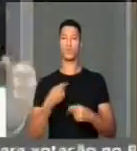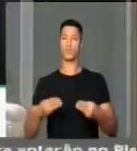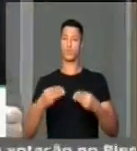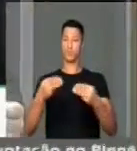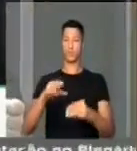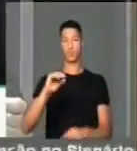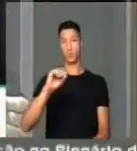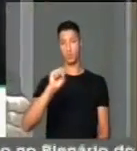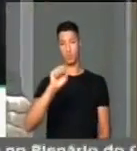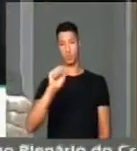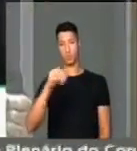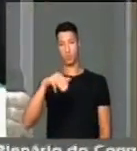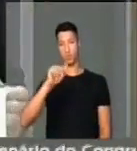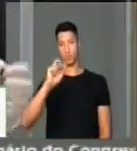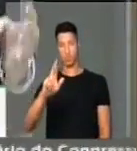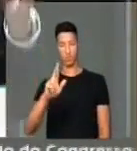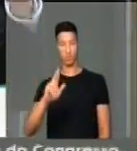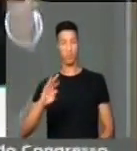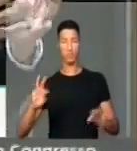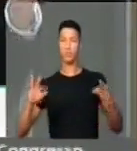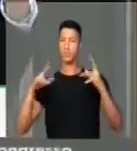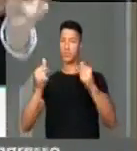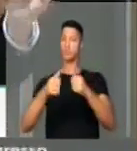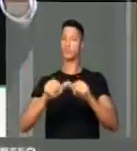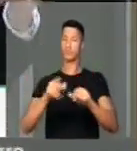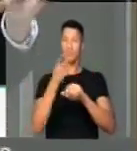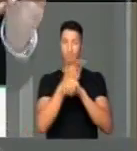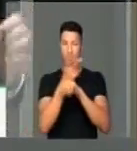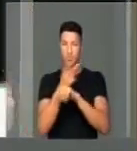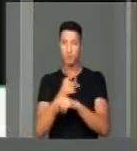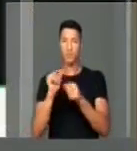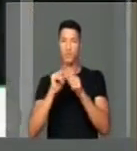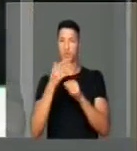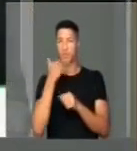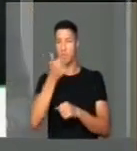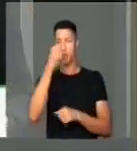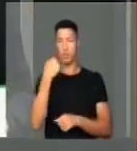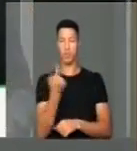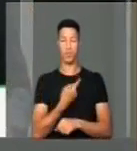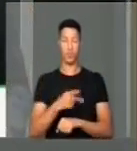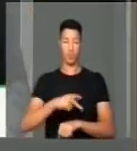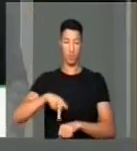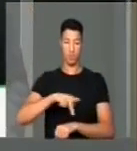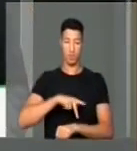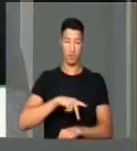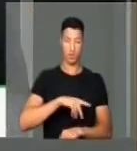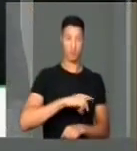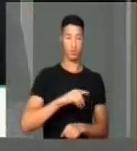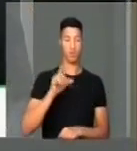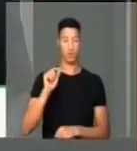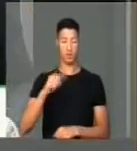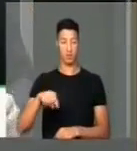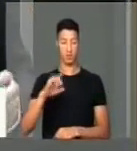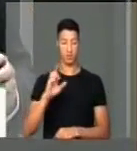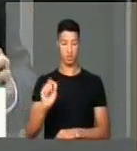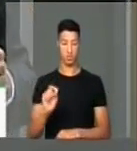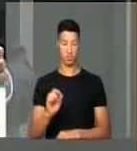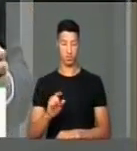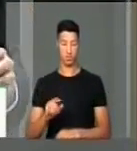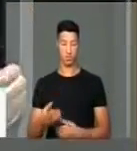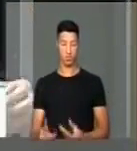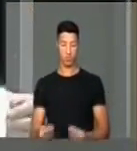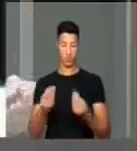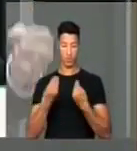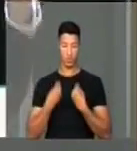ministro Osmar Terra, todos estão procurando fazer o melhor para o nosso país. E é isso que